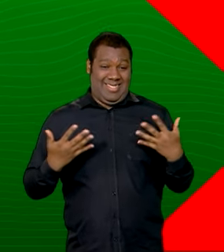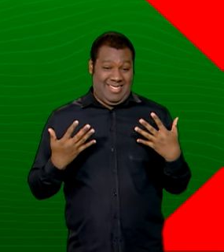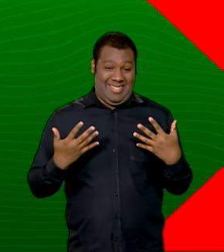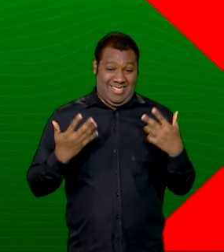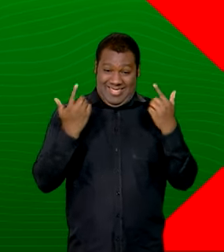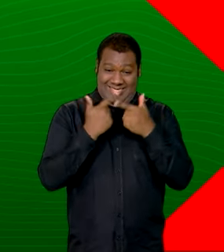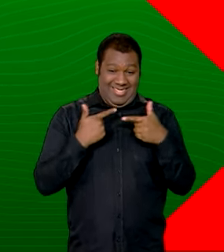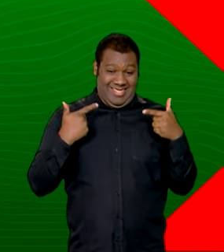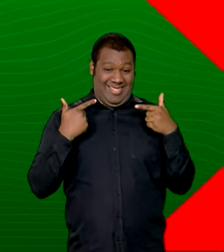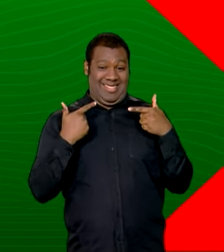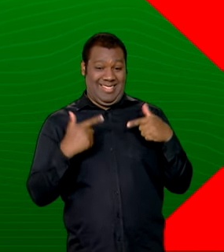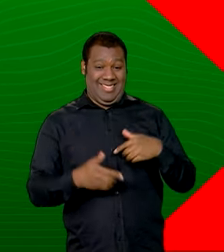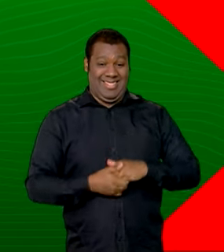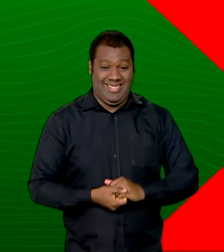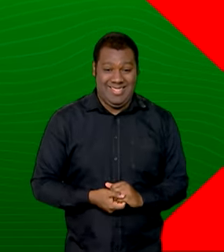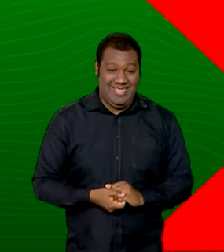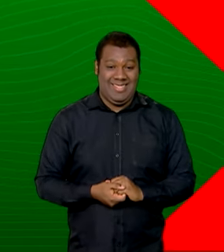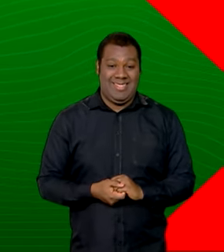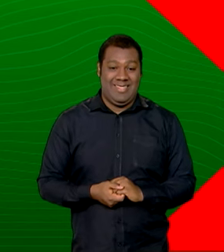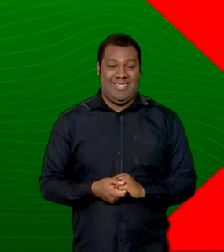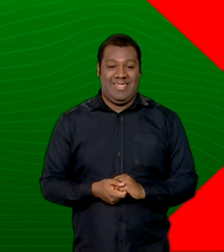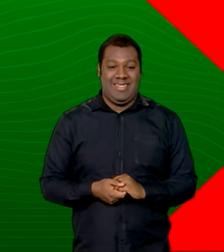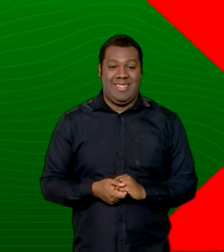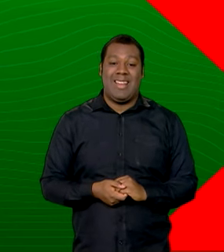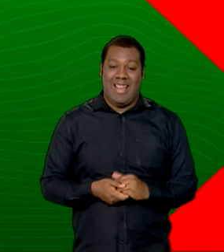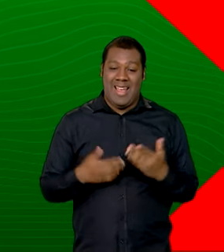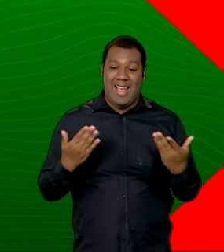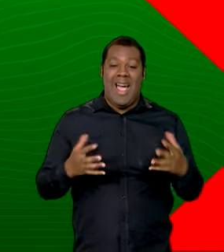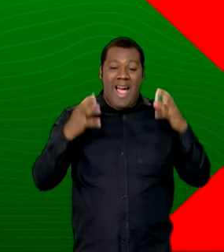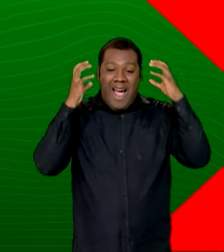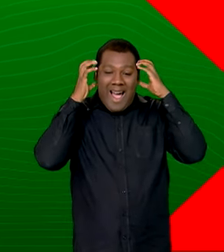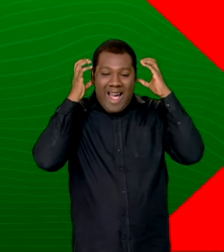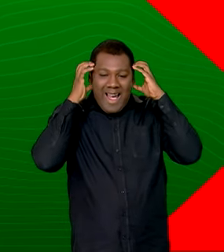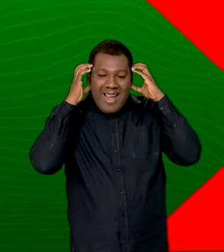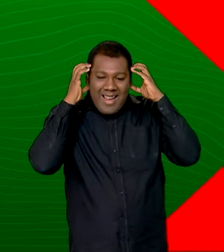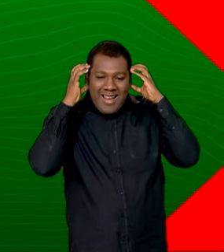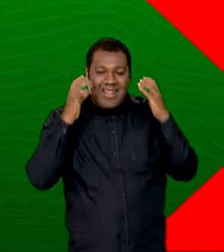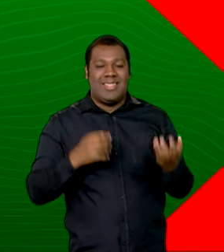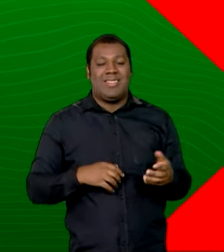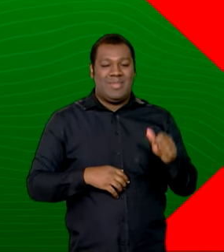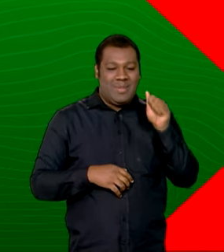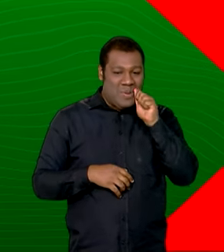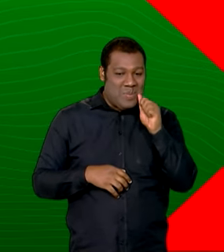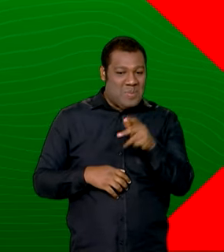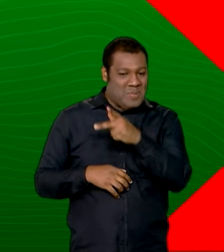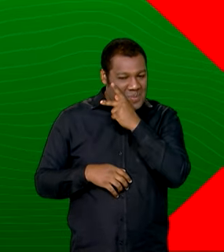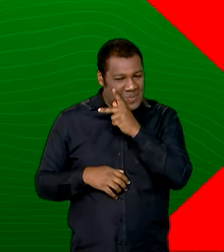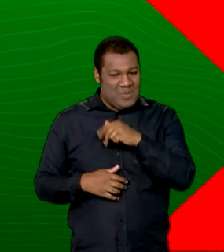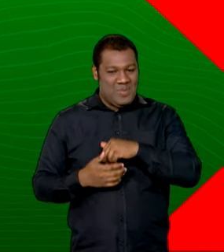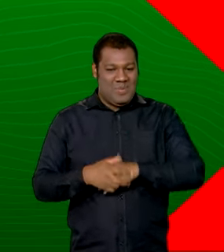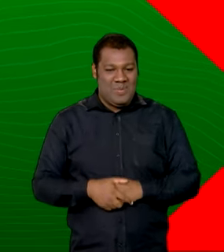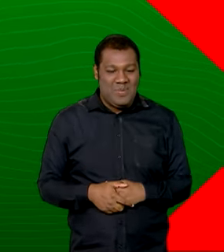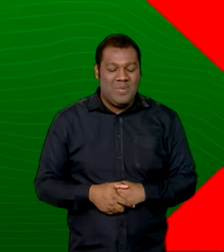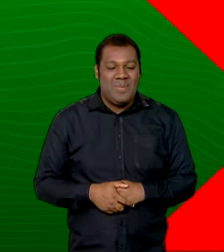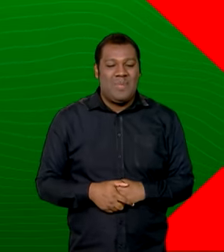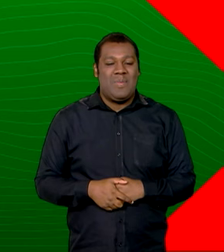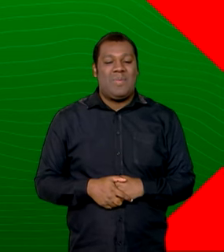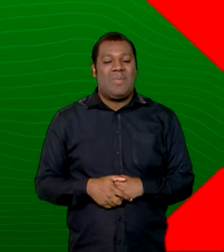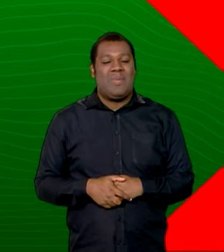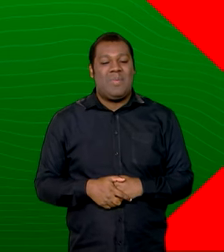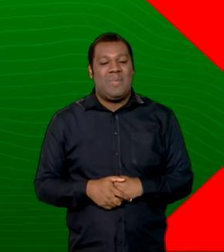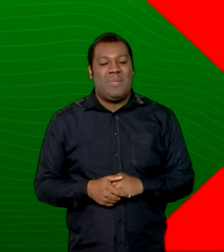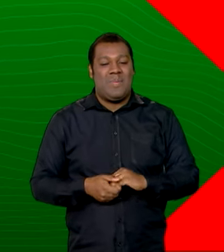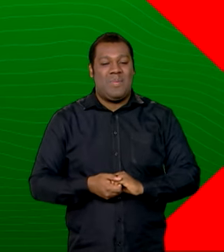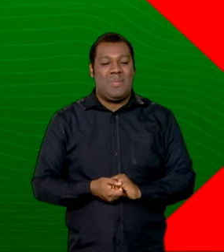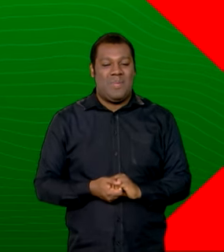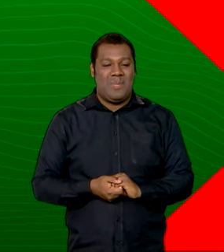Macapá perdão Janete Carvalho É porque tem uma outra colega dela que é Janete Silva perdão Janete tudo bem mas é isso